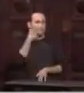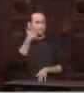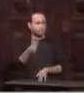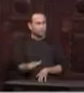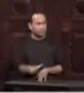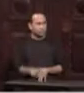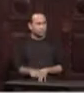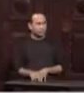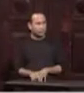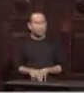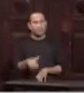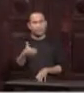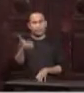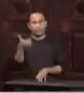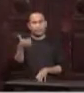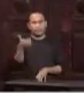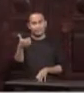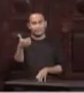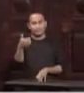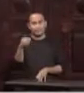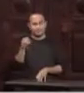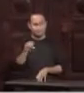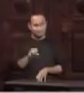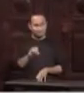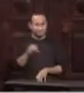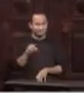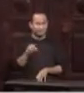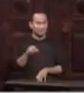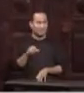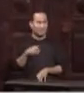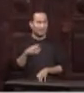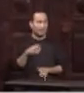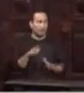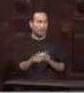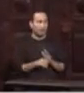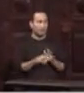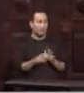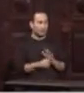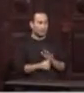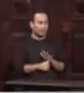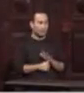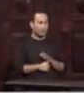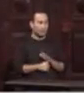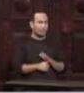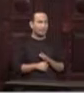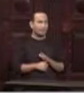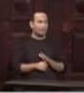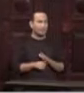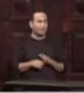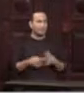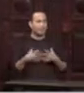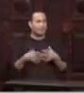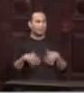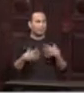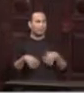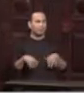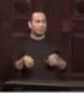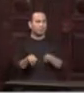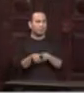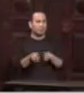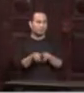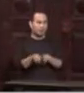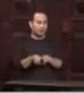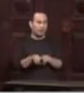o 19º assalto, presidente, a ônibus entre Petrópolis e Rio de Janeiro, Castelo ou Rodoviária Novo Rio